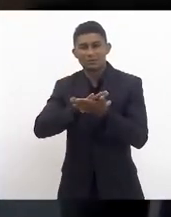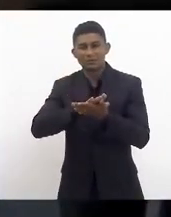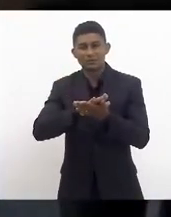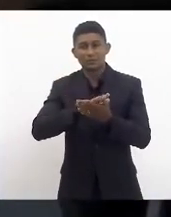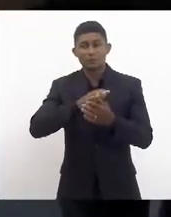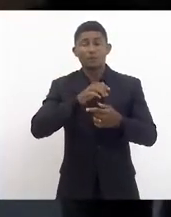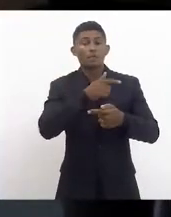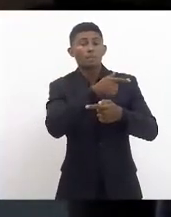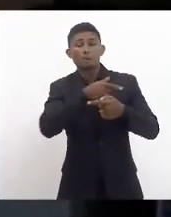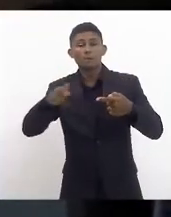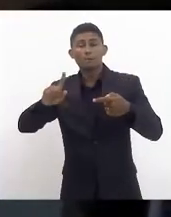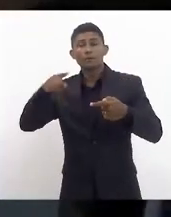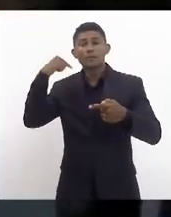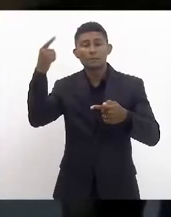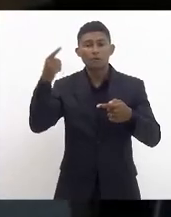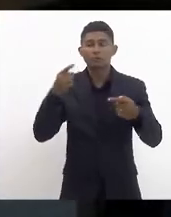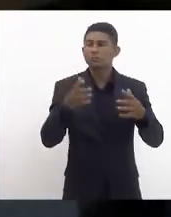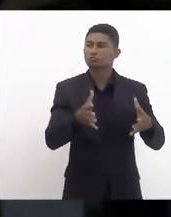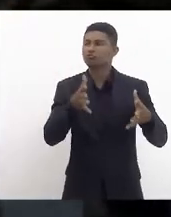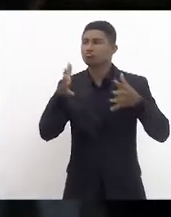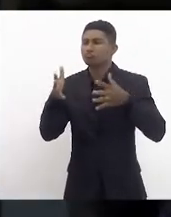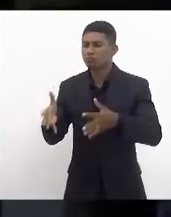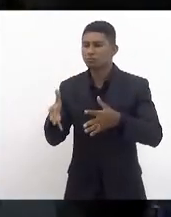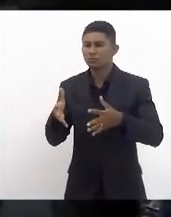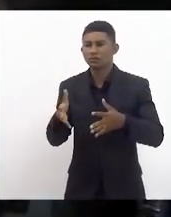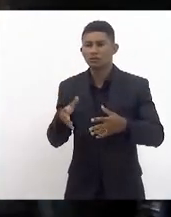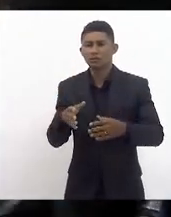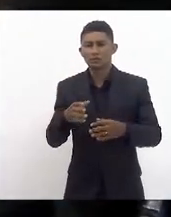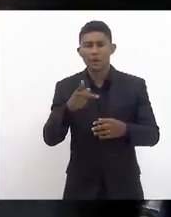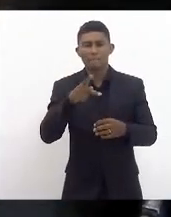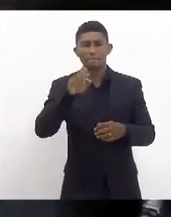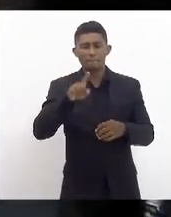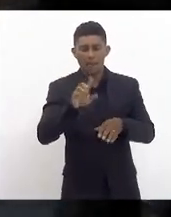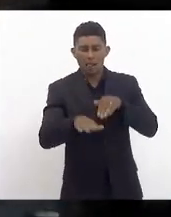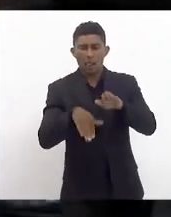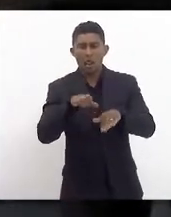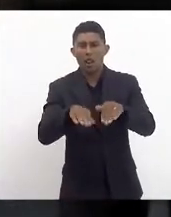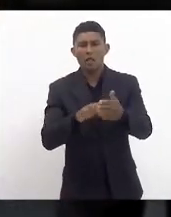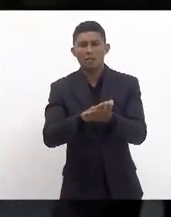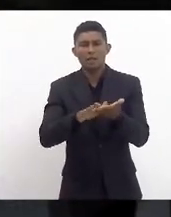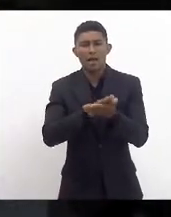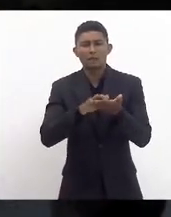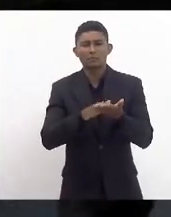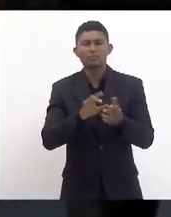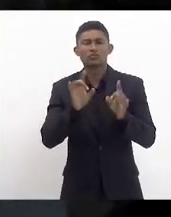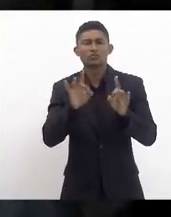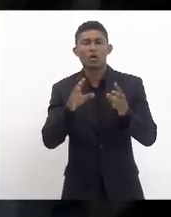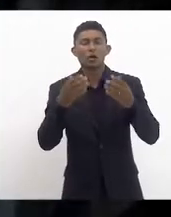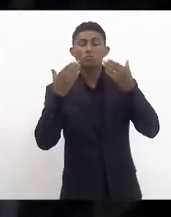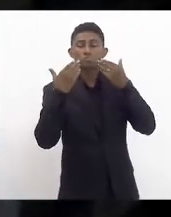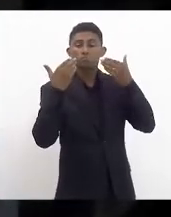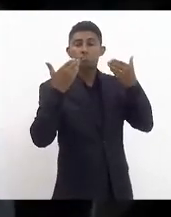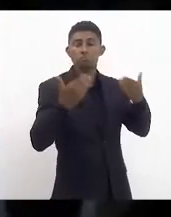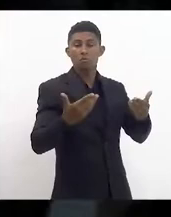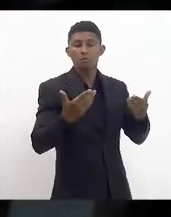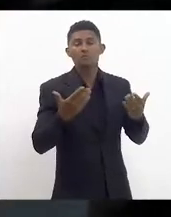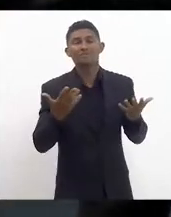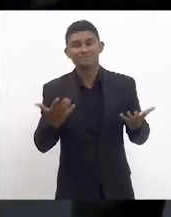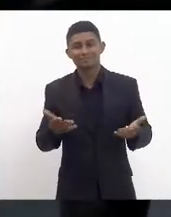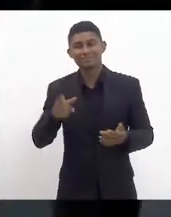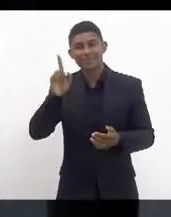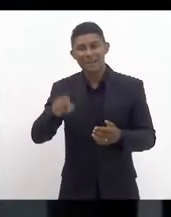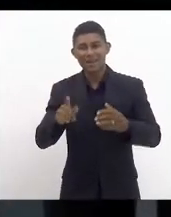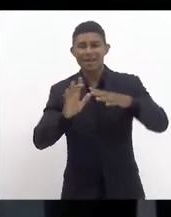ali limpinho, com a sua roupa de grife, não sujou o pé de lama e foi lá fazer papagaiada. O Zé do Caixão é aquele que trabalha nas